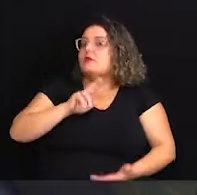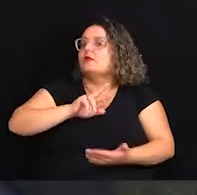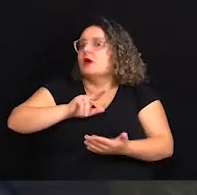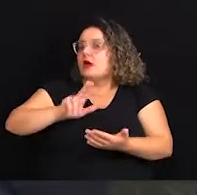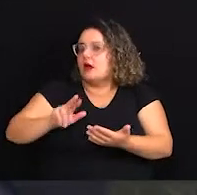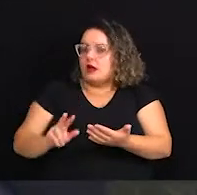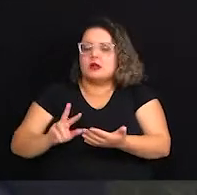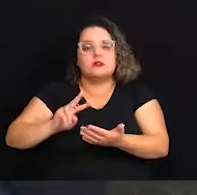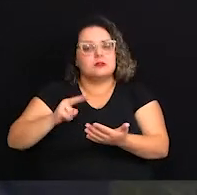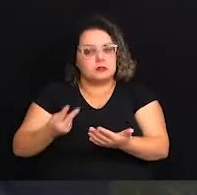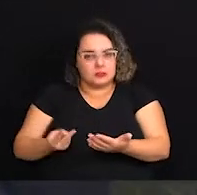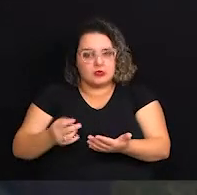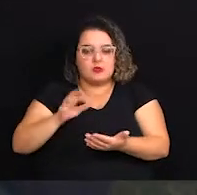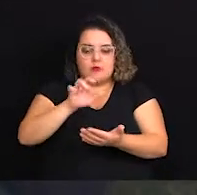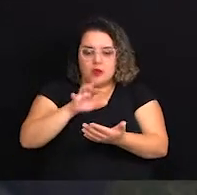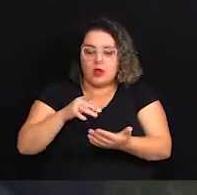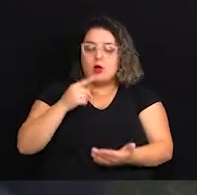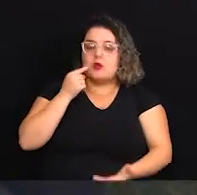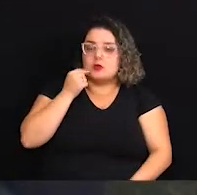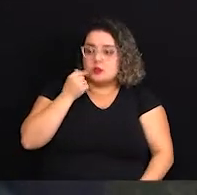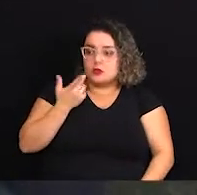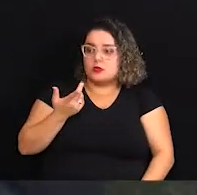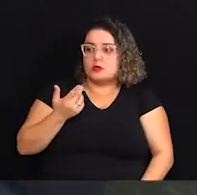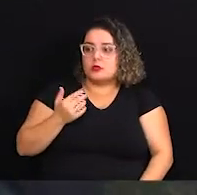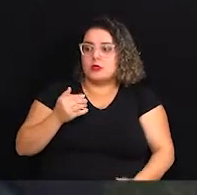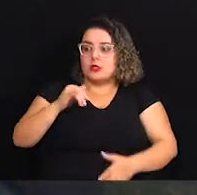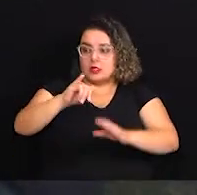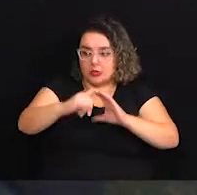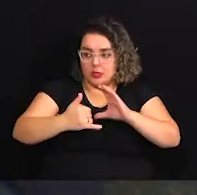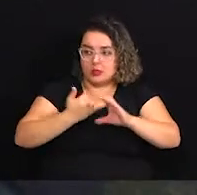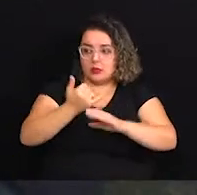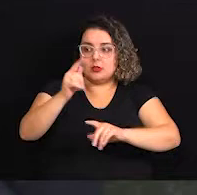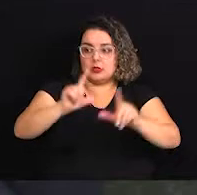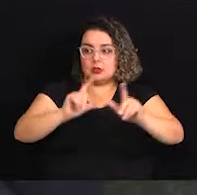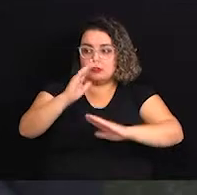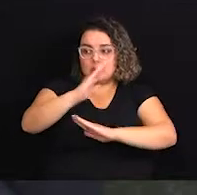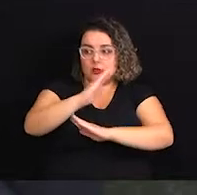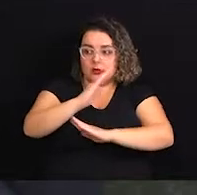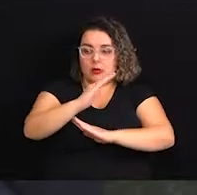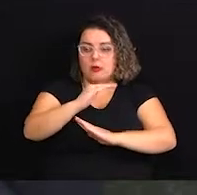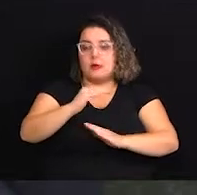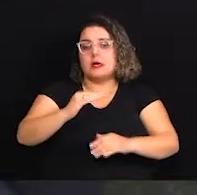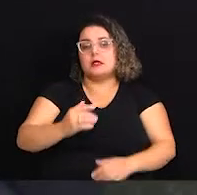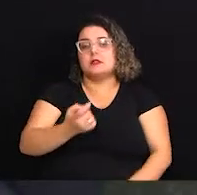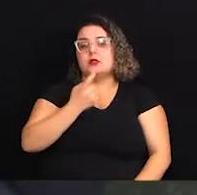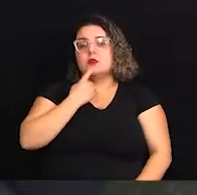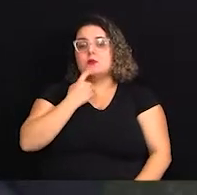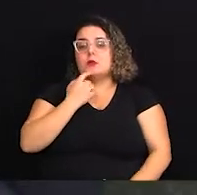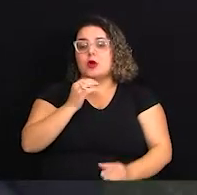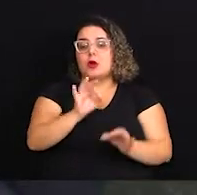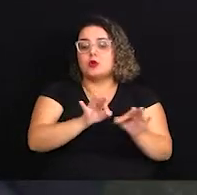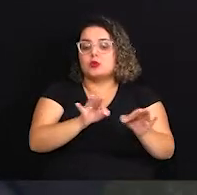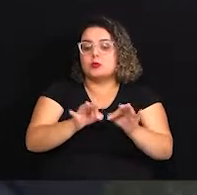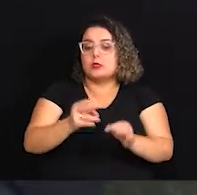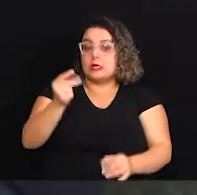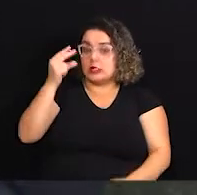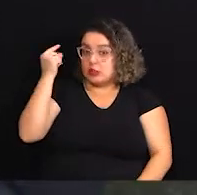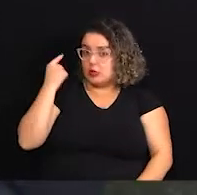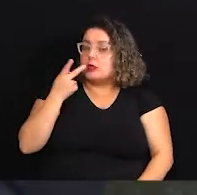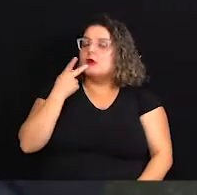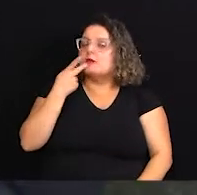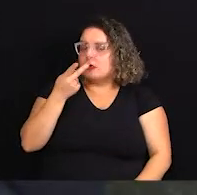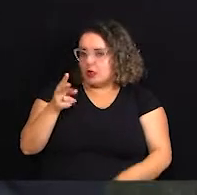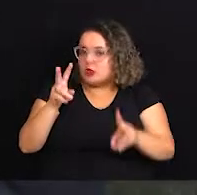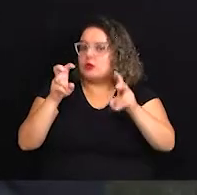aqui na Ponta do Lápis também. É só ir no YouTube da TV Câmara Campinas, ver os programas antigos que a gente fala sobre esse